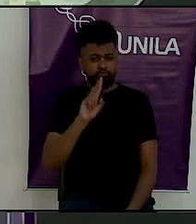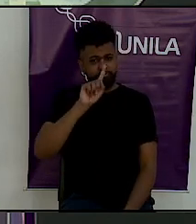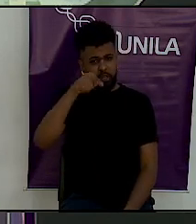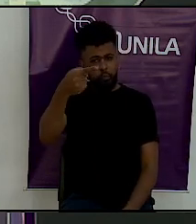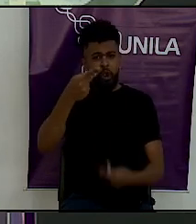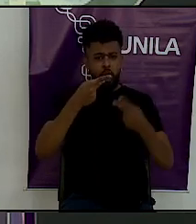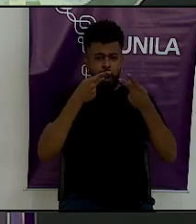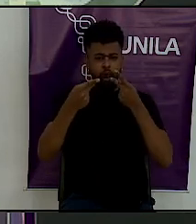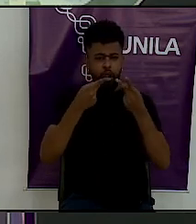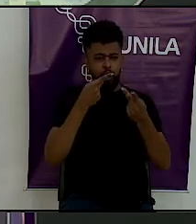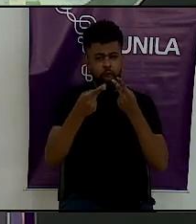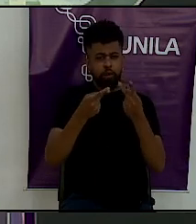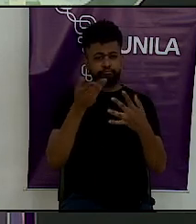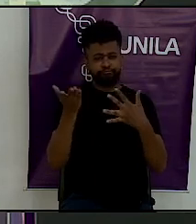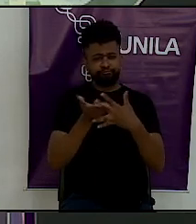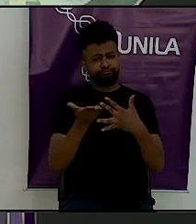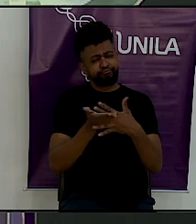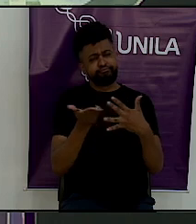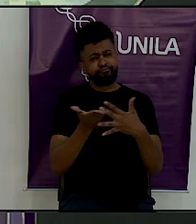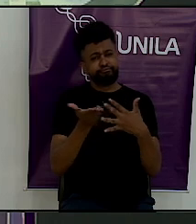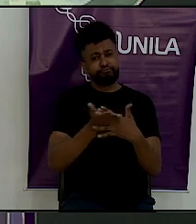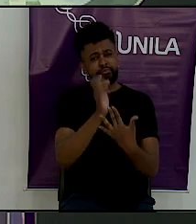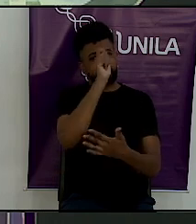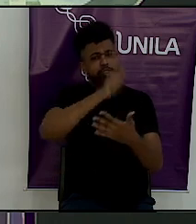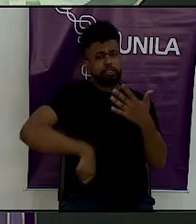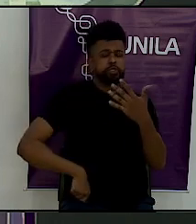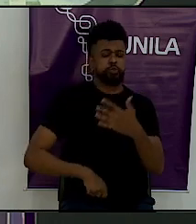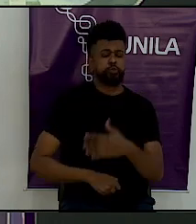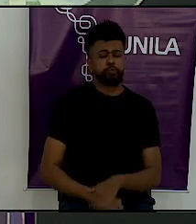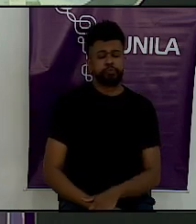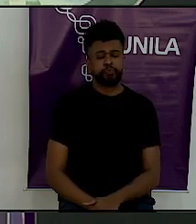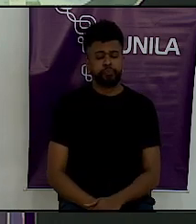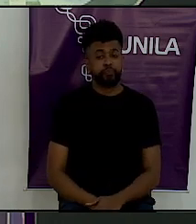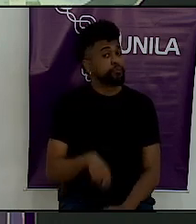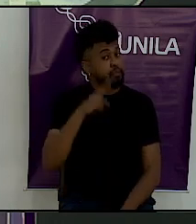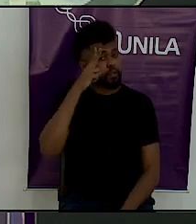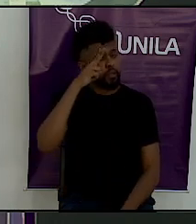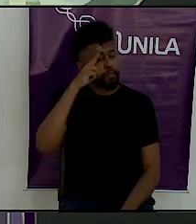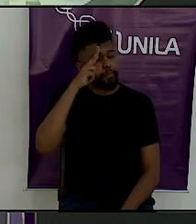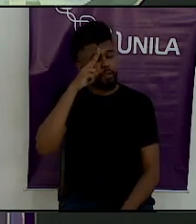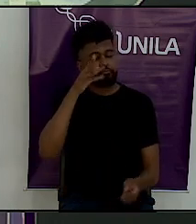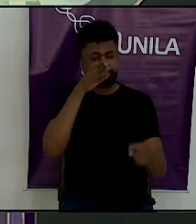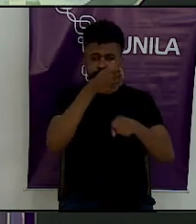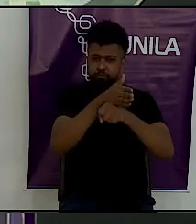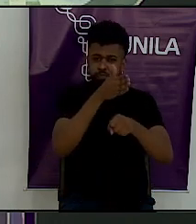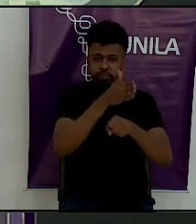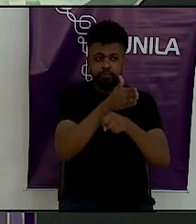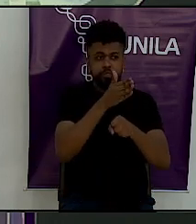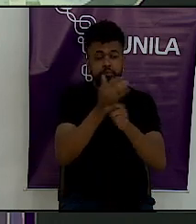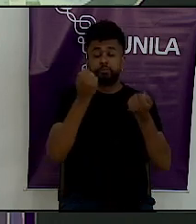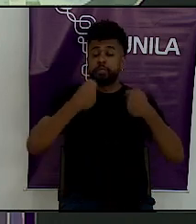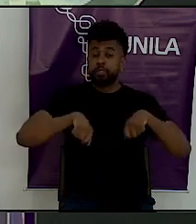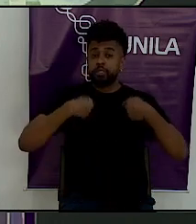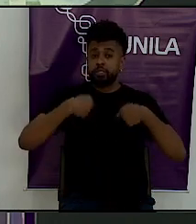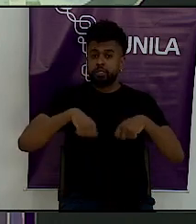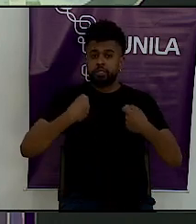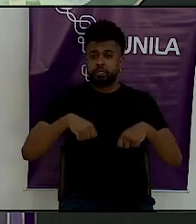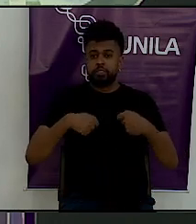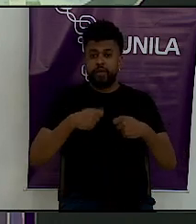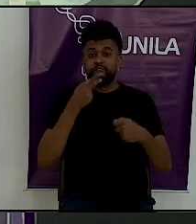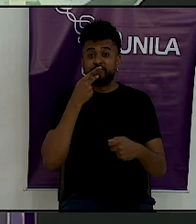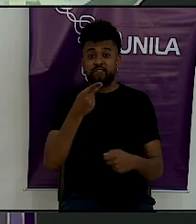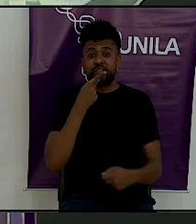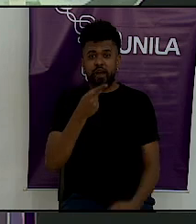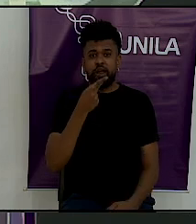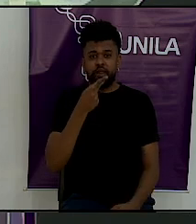as falas, no intervalo para as inscrições. Lembramos que os participantes deverão limitar suas